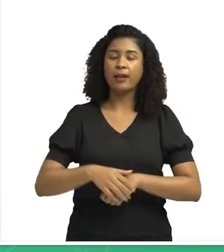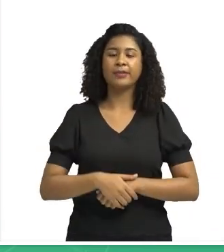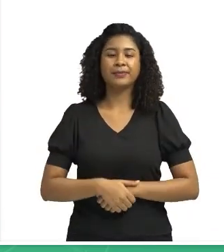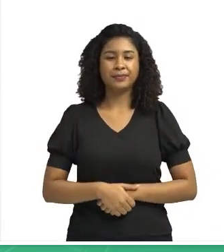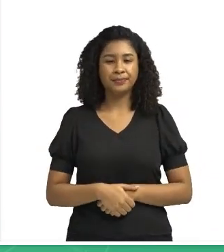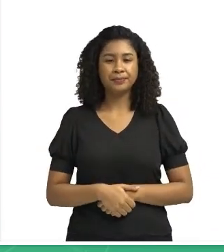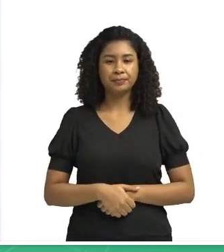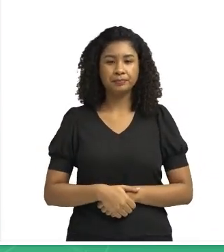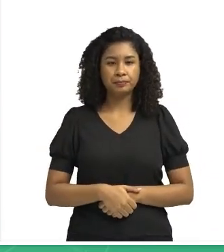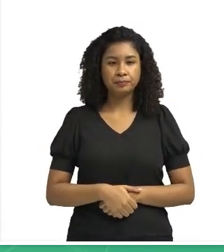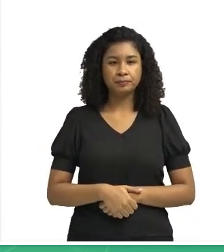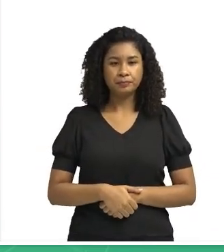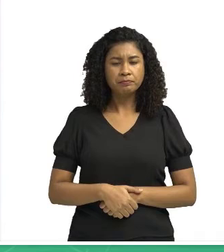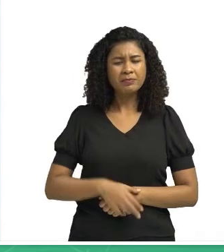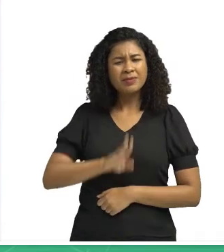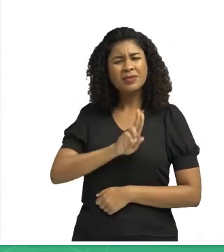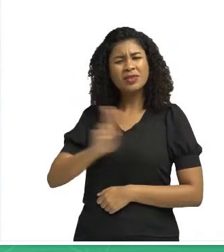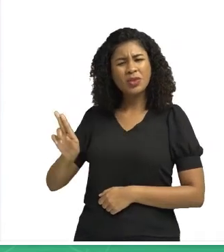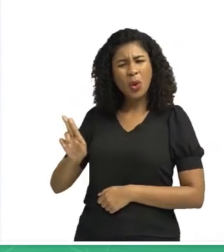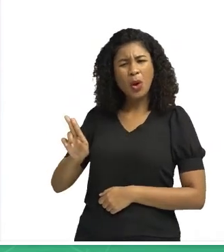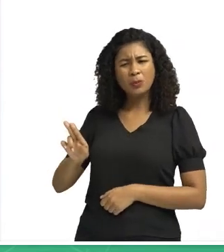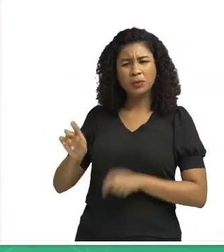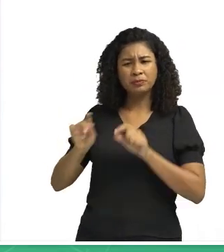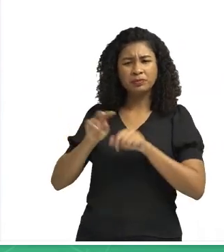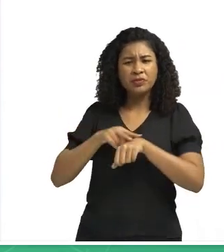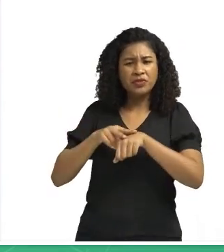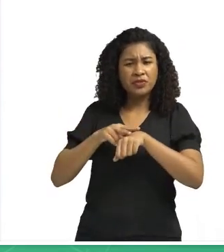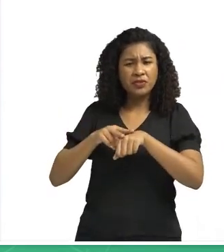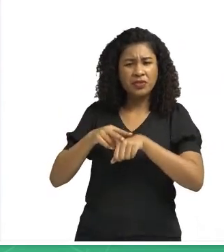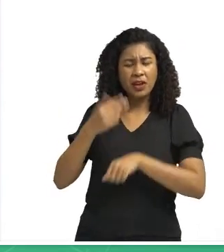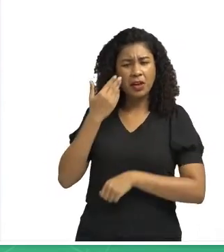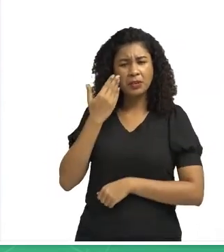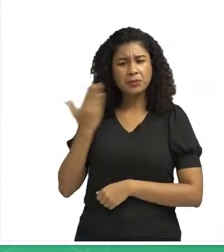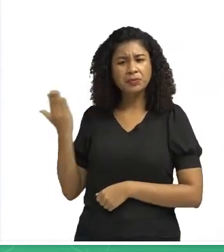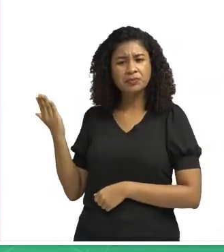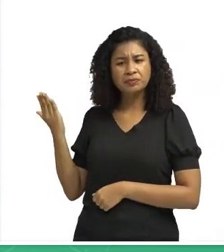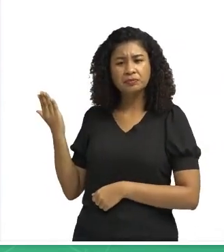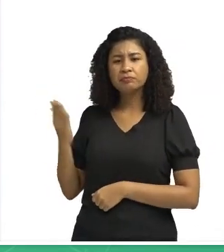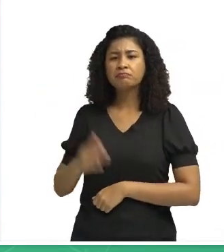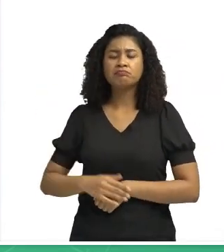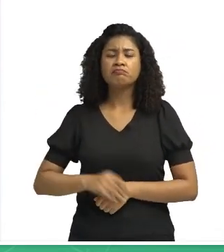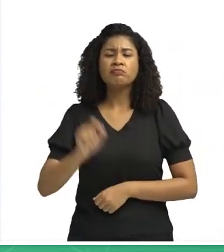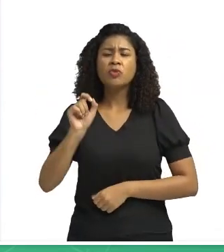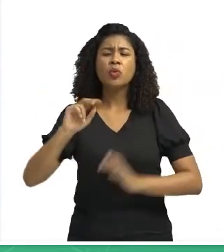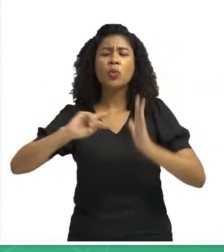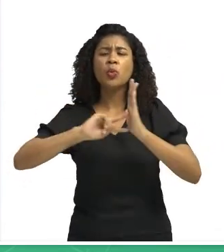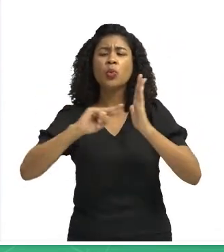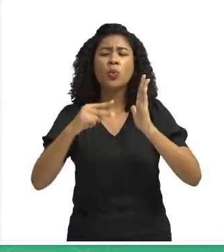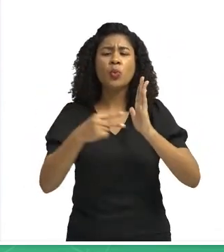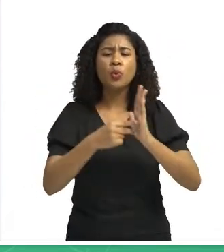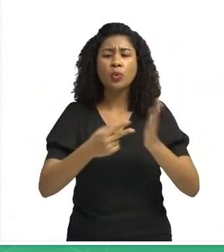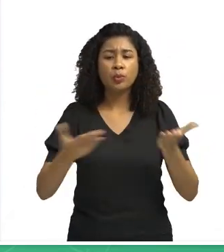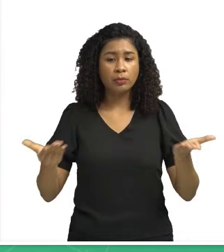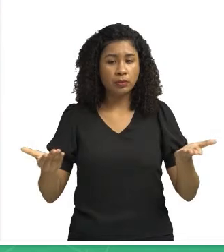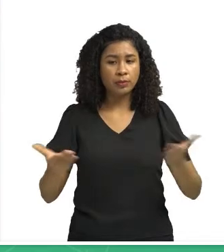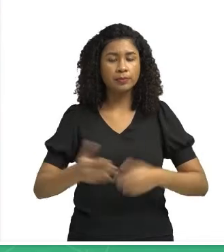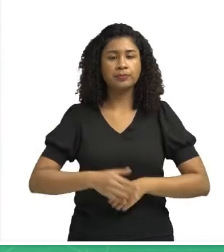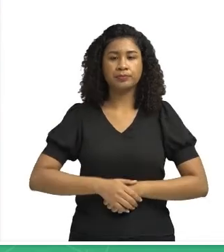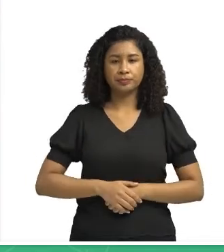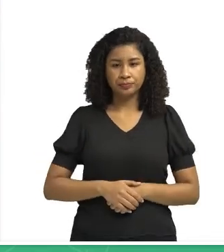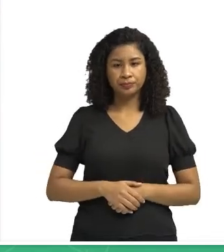que eu quero dizer com isso, tá? Quando eu falo pudim de passas, vamos imaginar. A massa